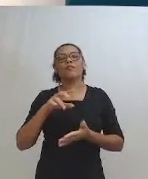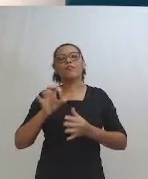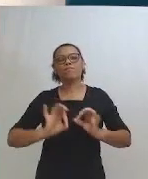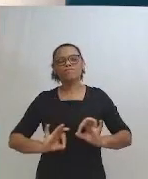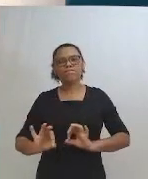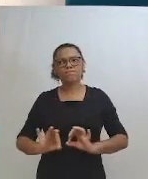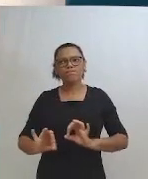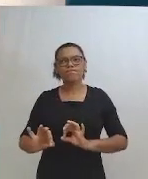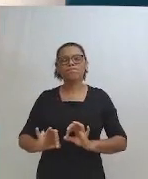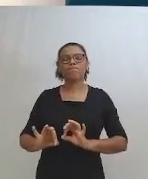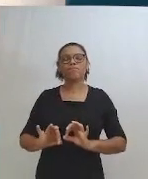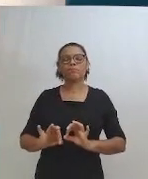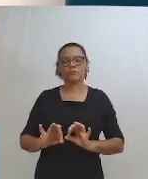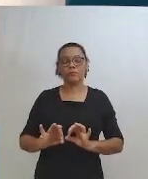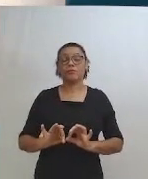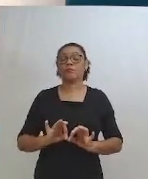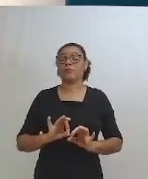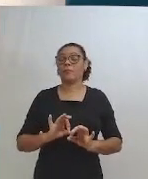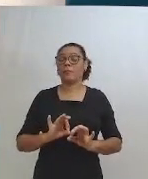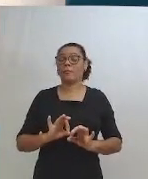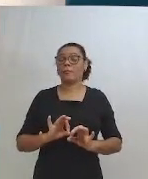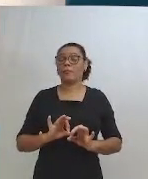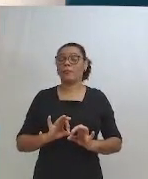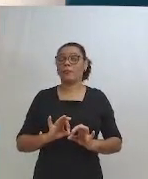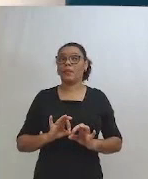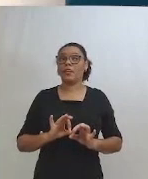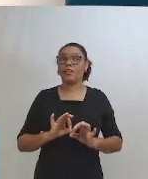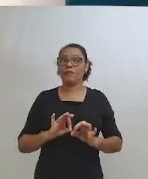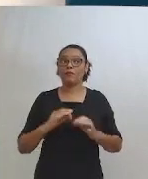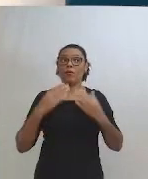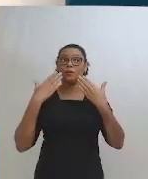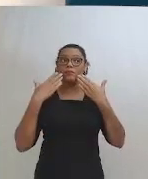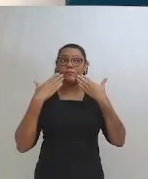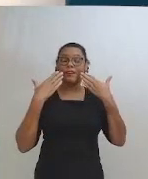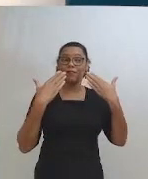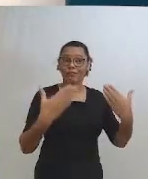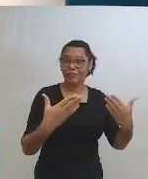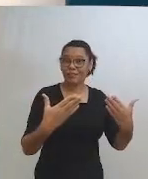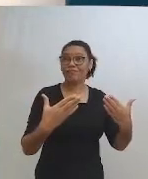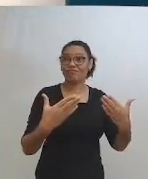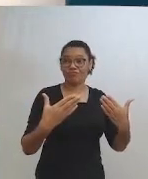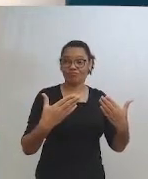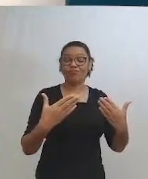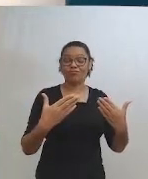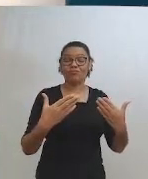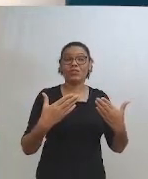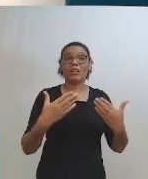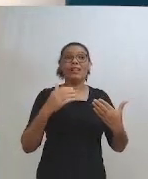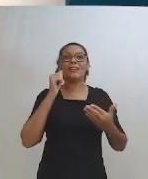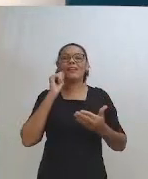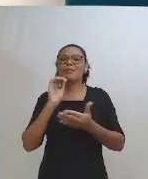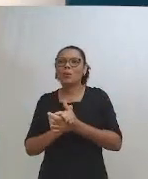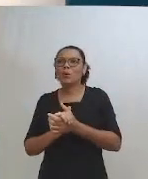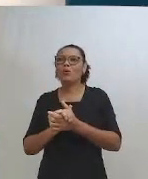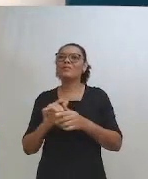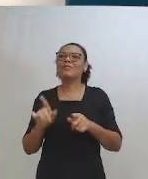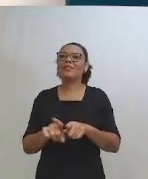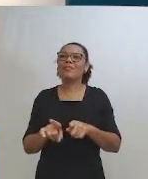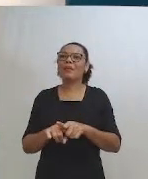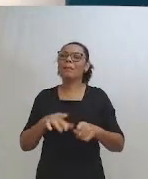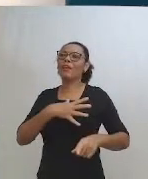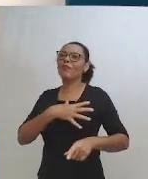e na frente da esposa e dos filhos de Adriano, em plena rua da pequena cidade, como disse